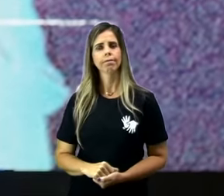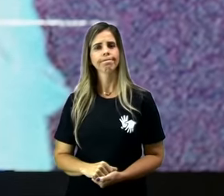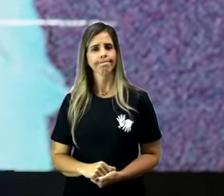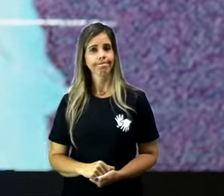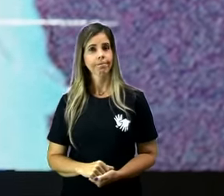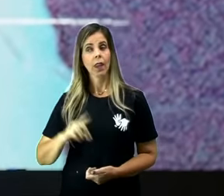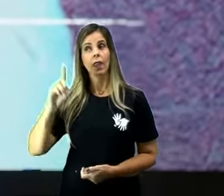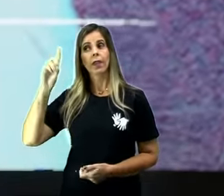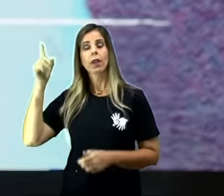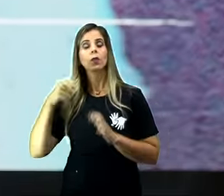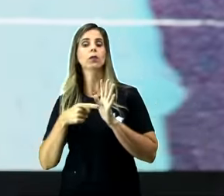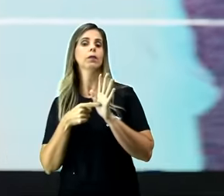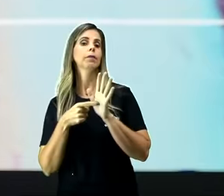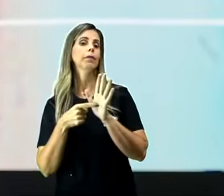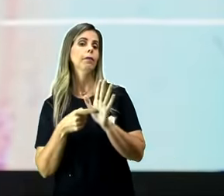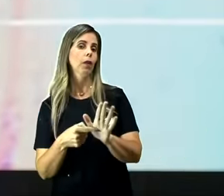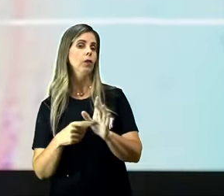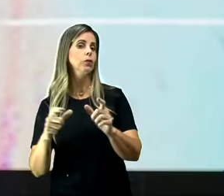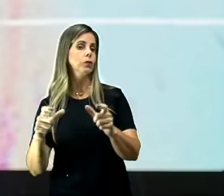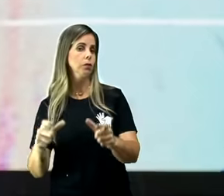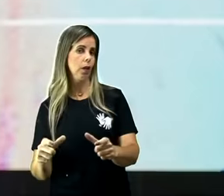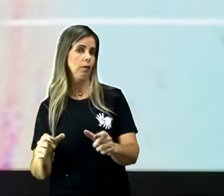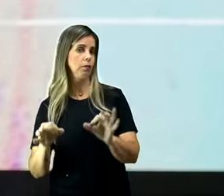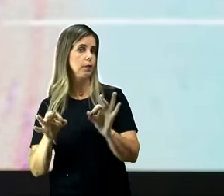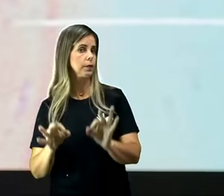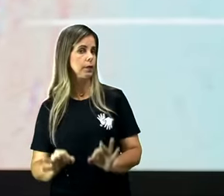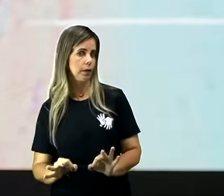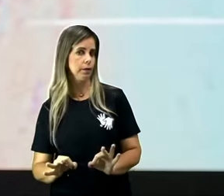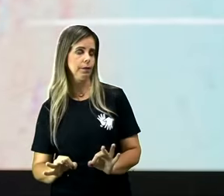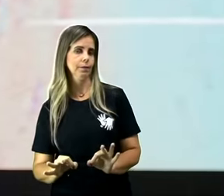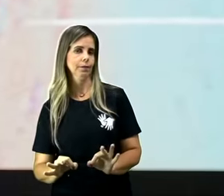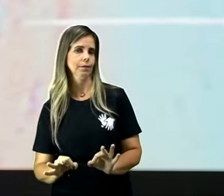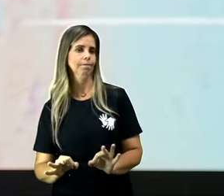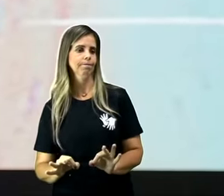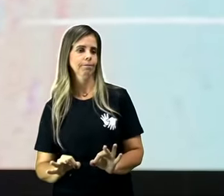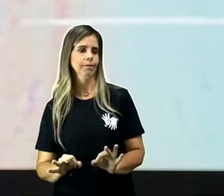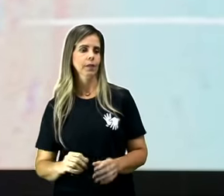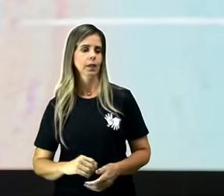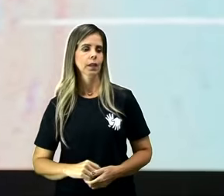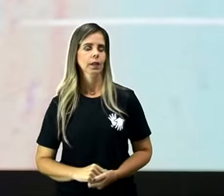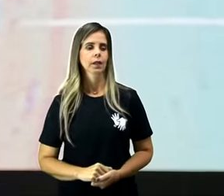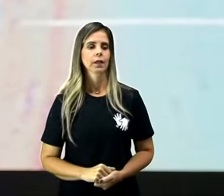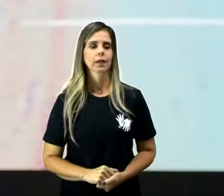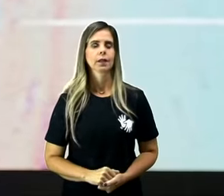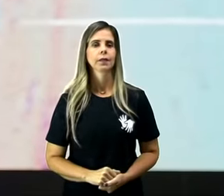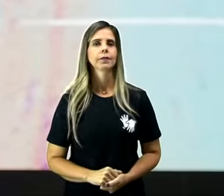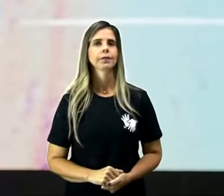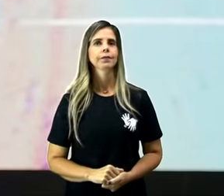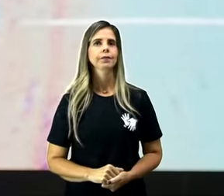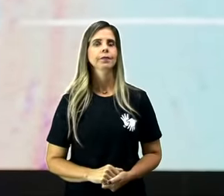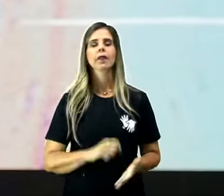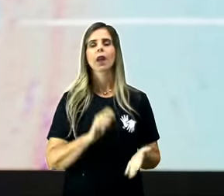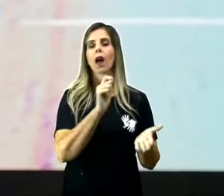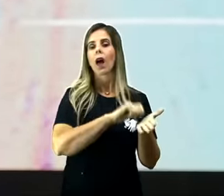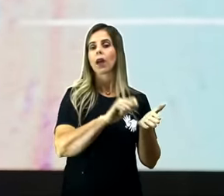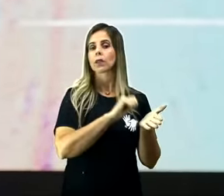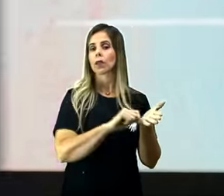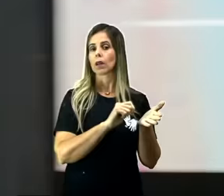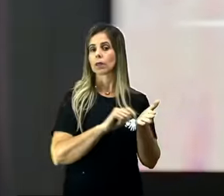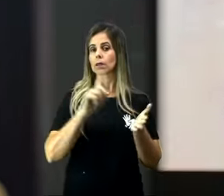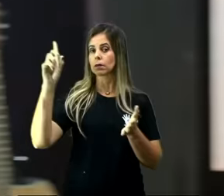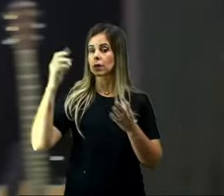Amigo, quando Deus te tira de um lugar para viver algo novo, Deus te dá duas coisas, anota aí se você quiser, destino e